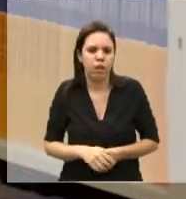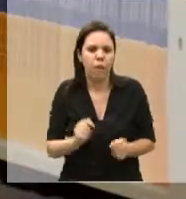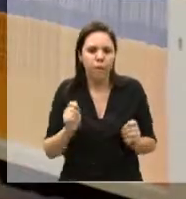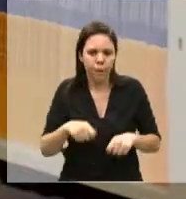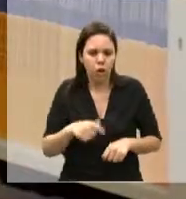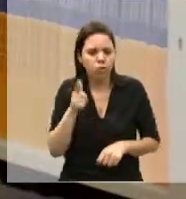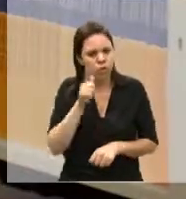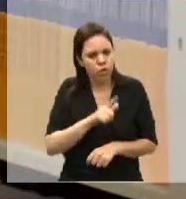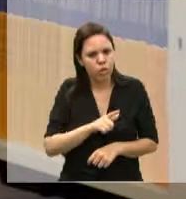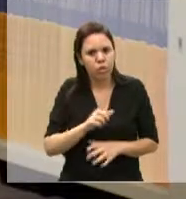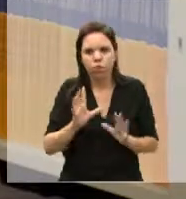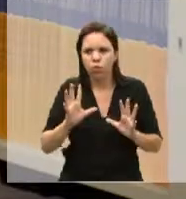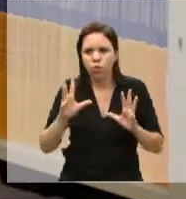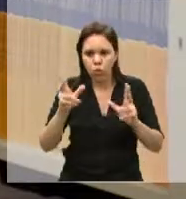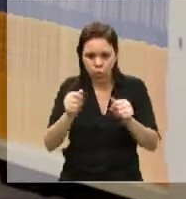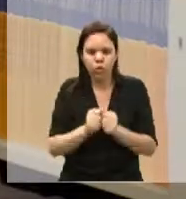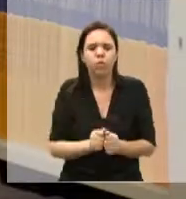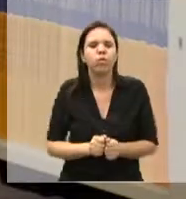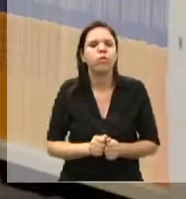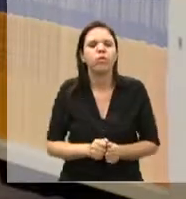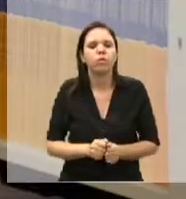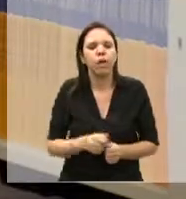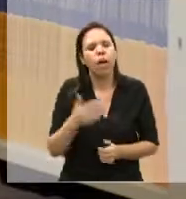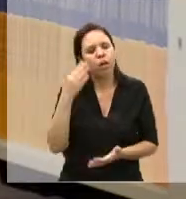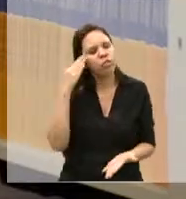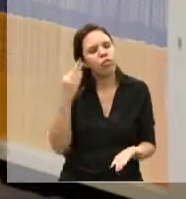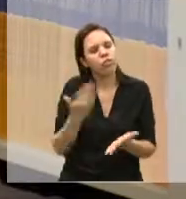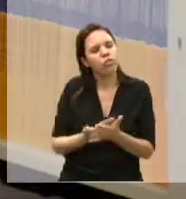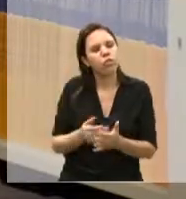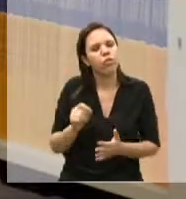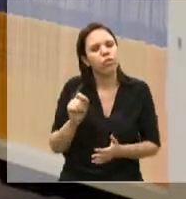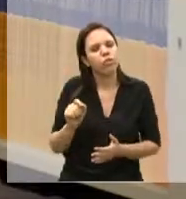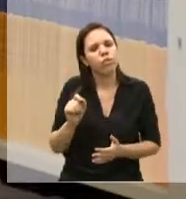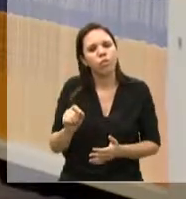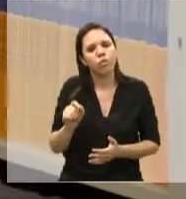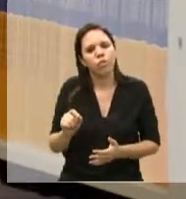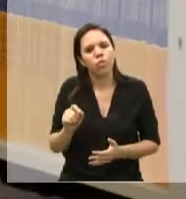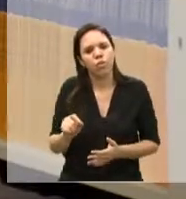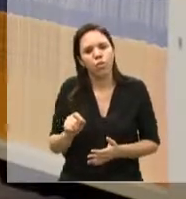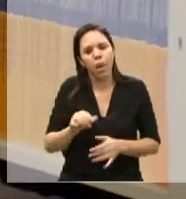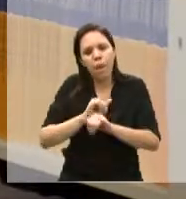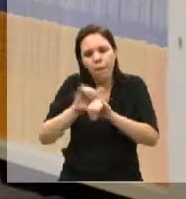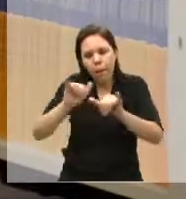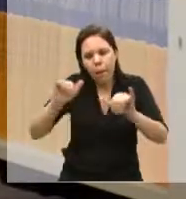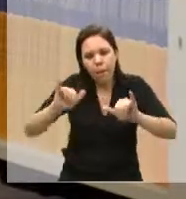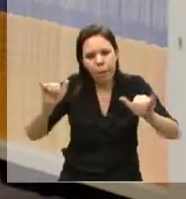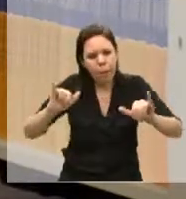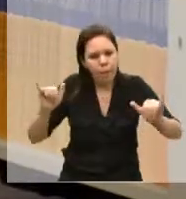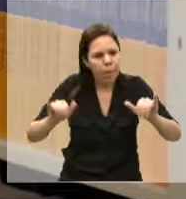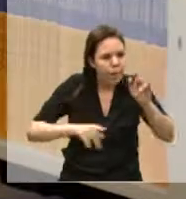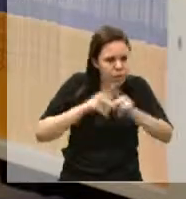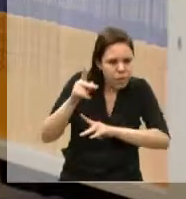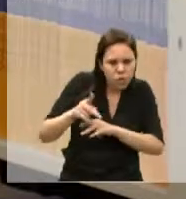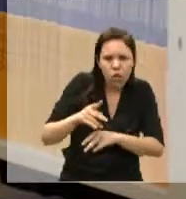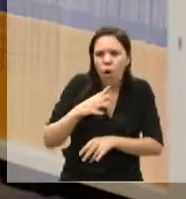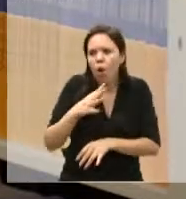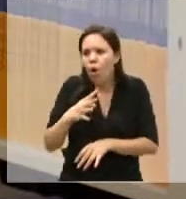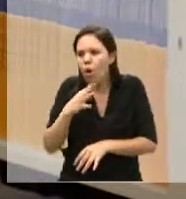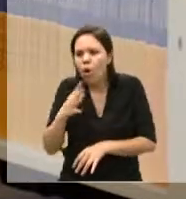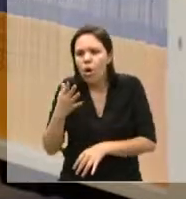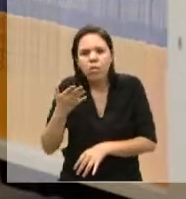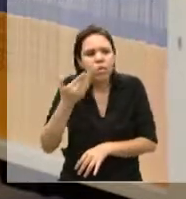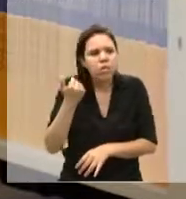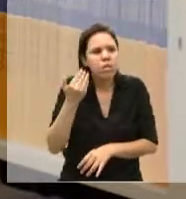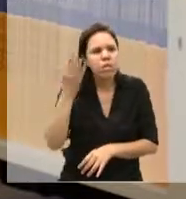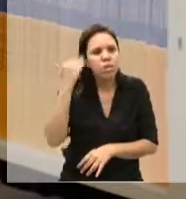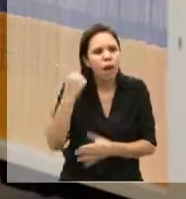ser alcançada por todos. Então, eu acho que uma propaganda e as pessoas saberem que existem isso, eu